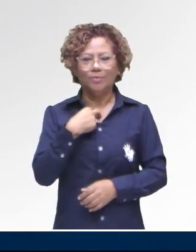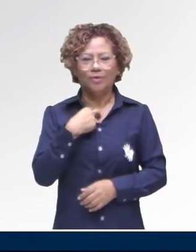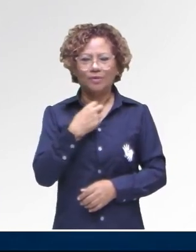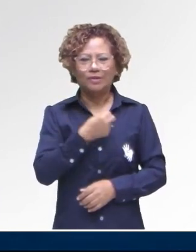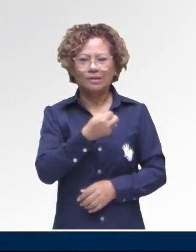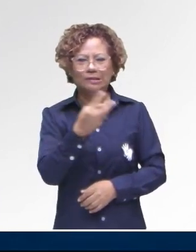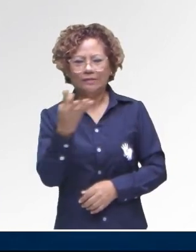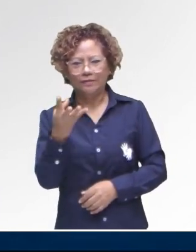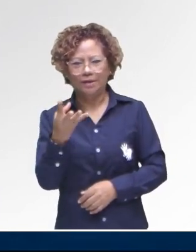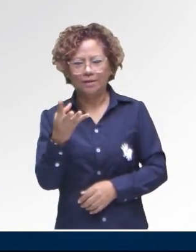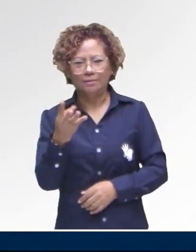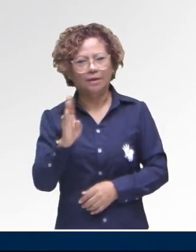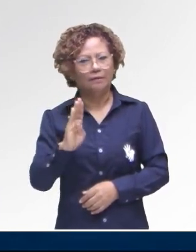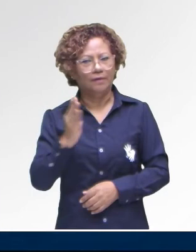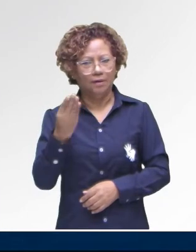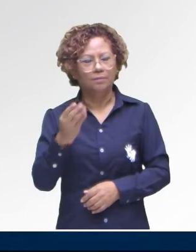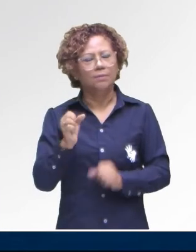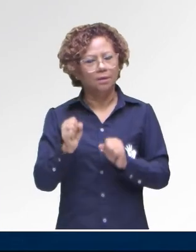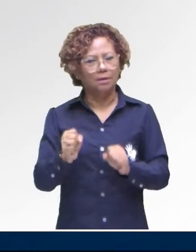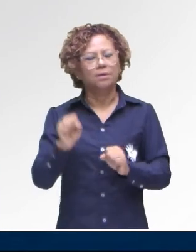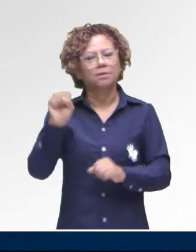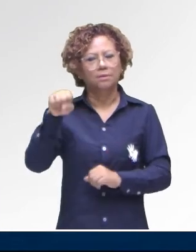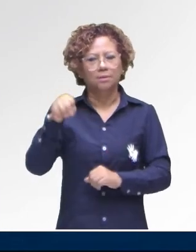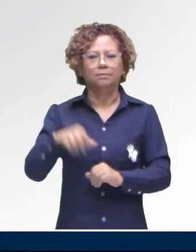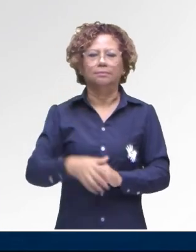Vamos para um outro exemplo?